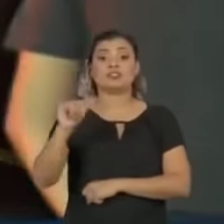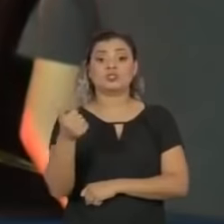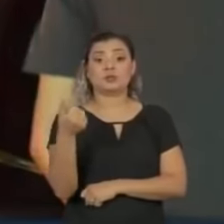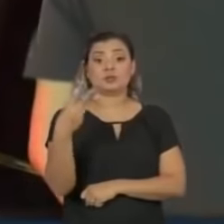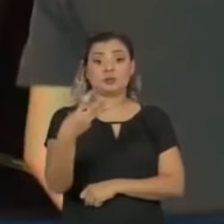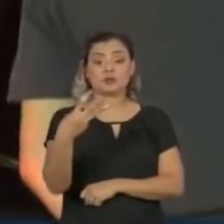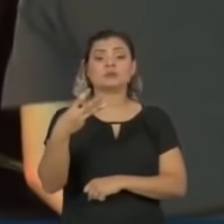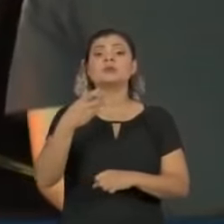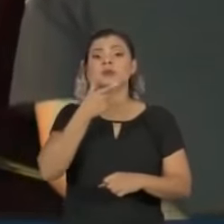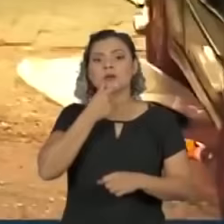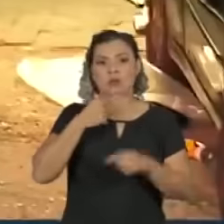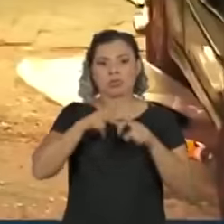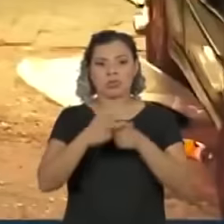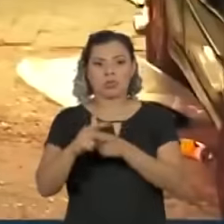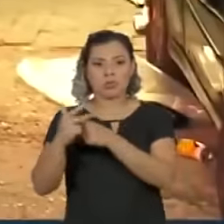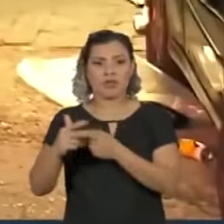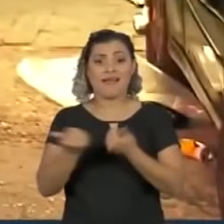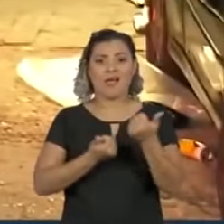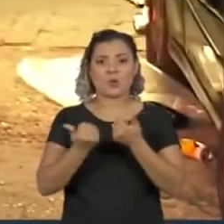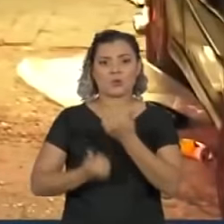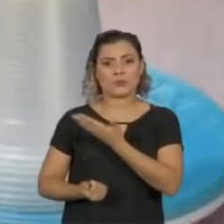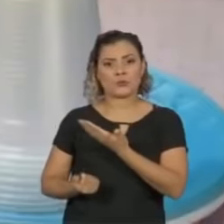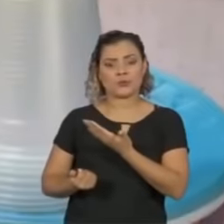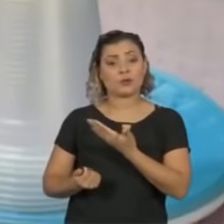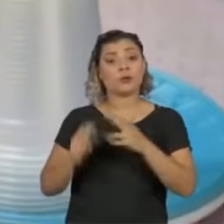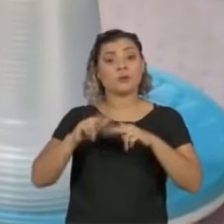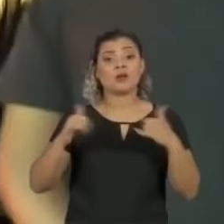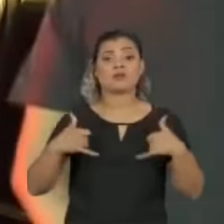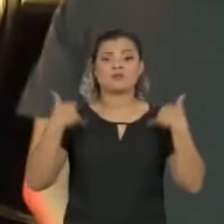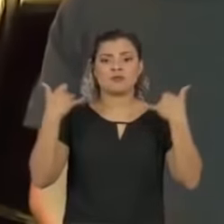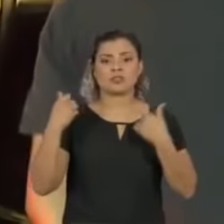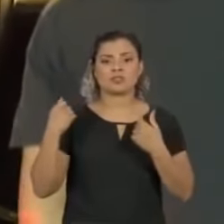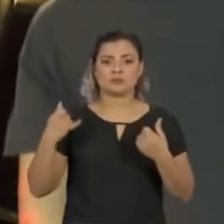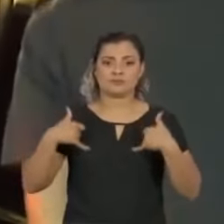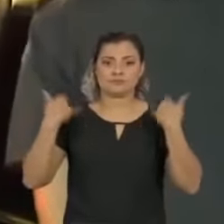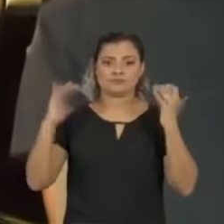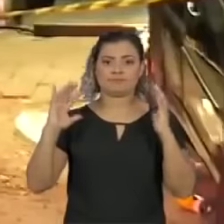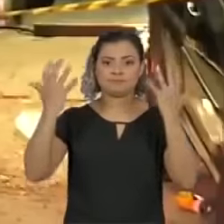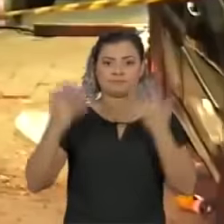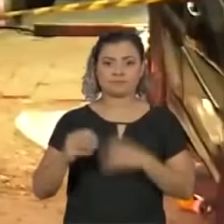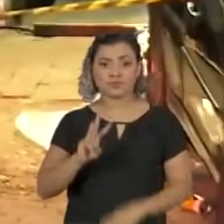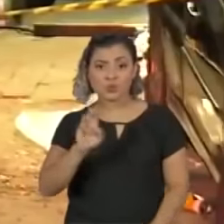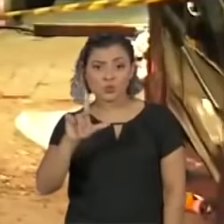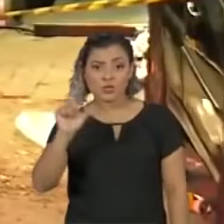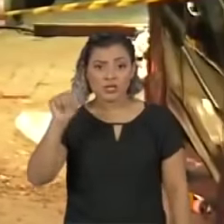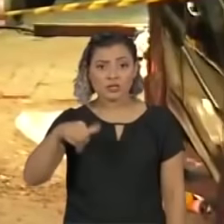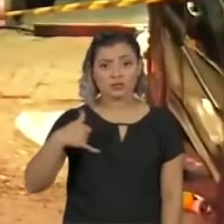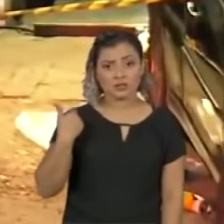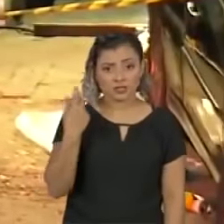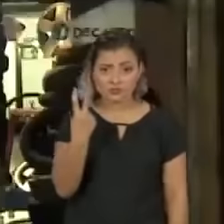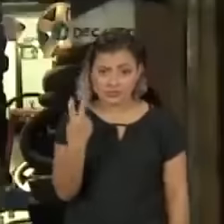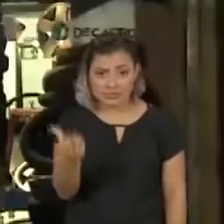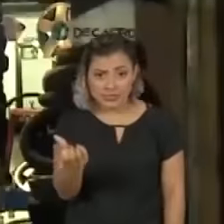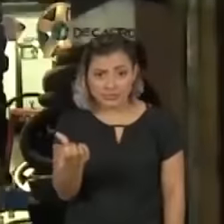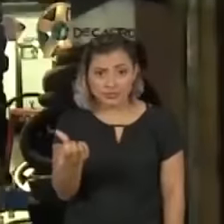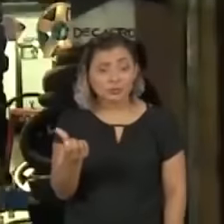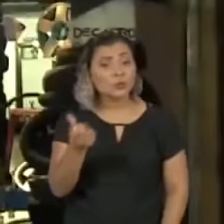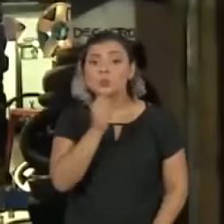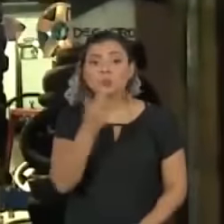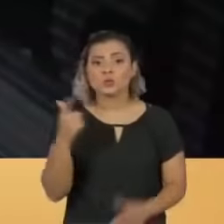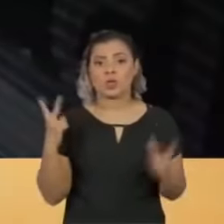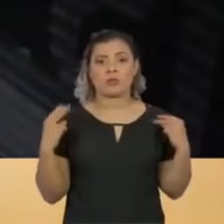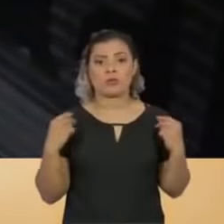numa borracharia na zona sul da cidade, durante uma festa de aniversário. William Volpe, de 26 anos, que segundo a polícia não tem